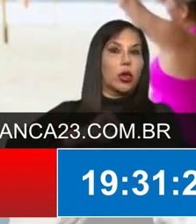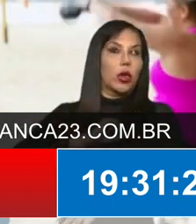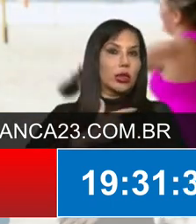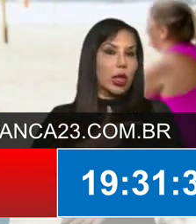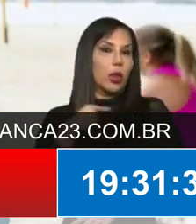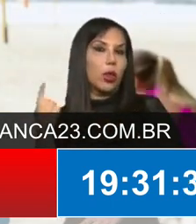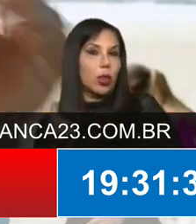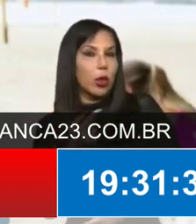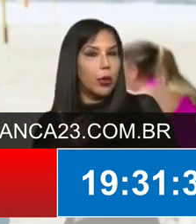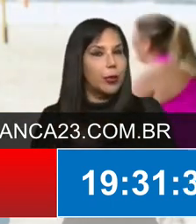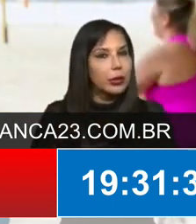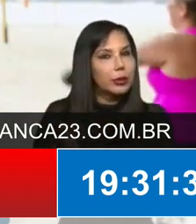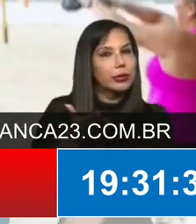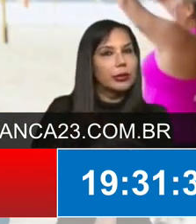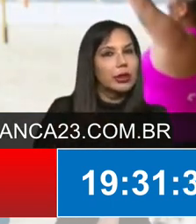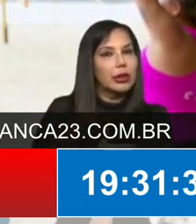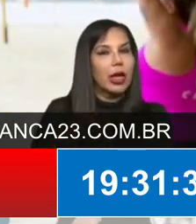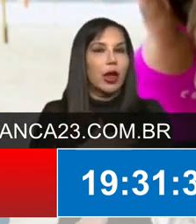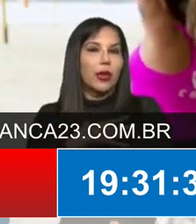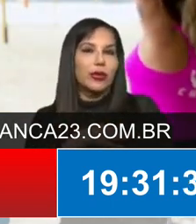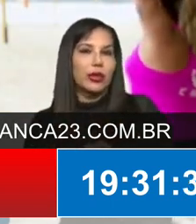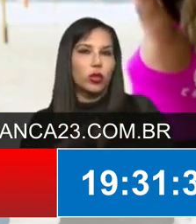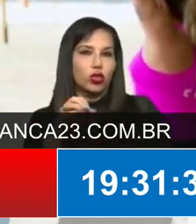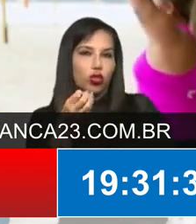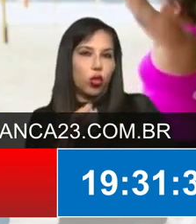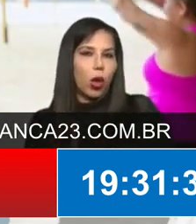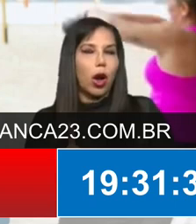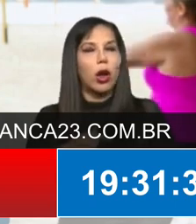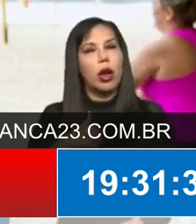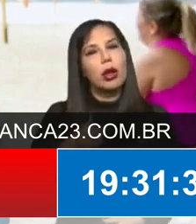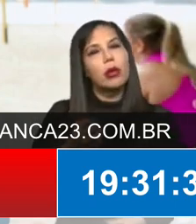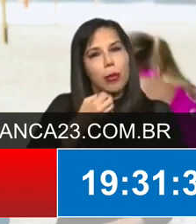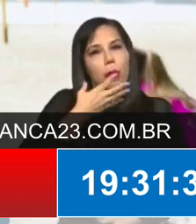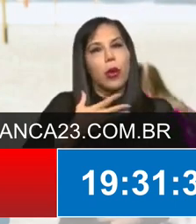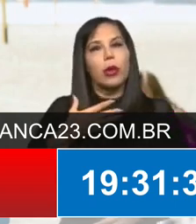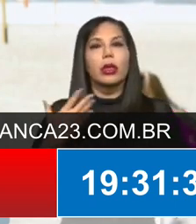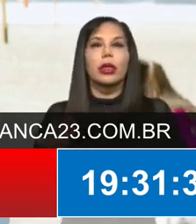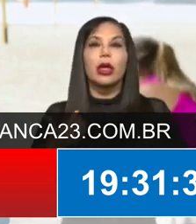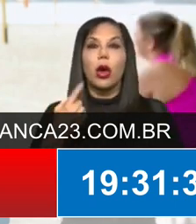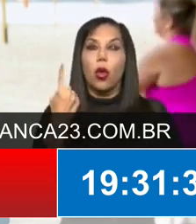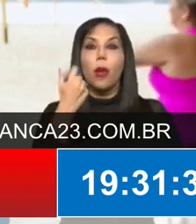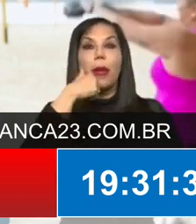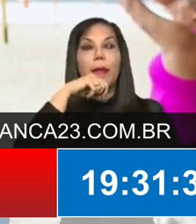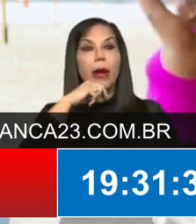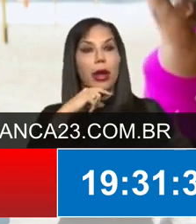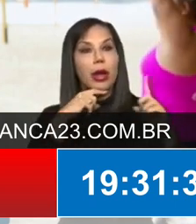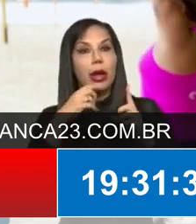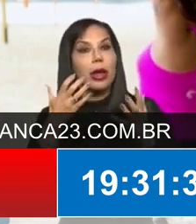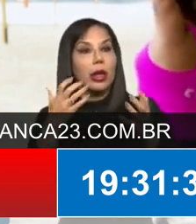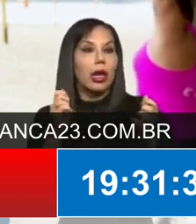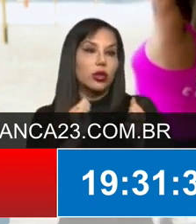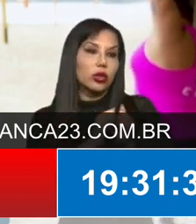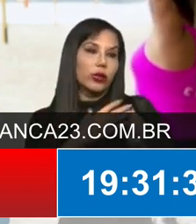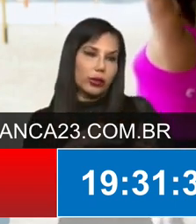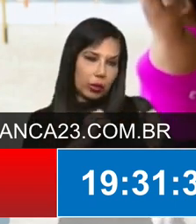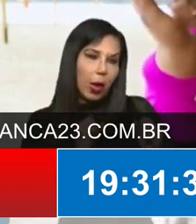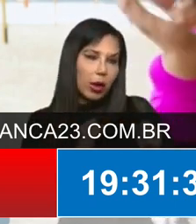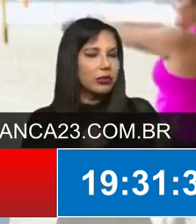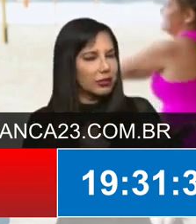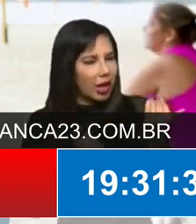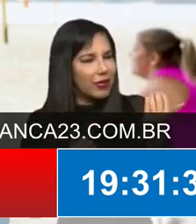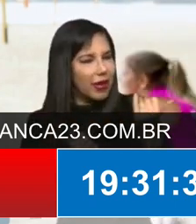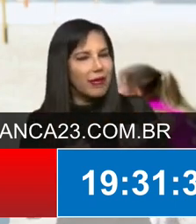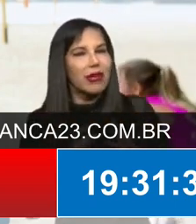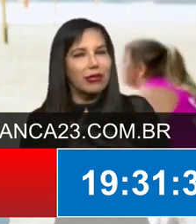gente começou a treinar com o nosso filho João Paulo e a gente viu que era uma coisa boa e uma das Mães me procurou para treinar com a criança e pronta